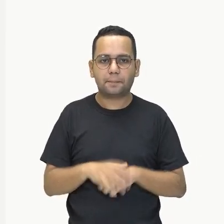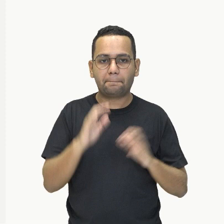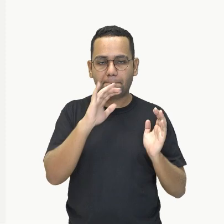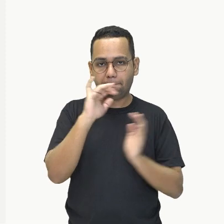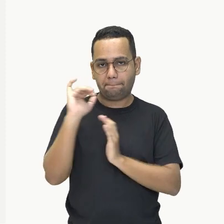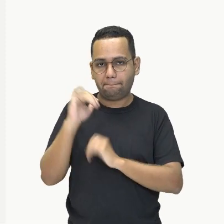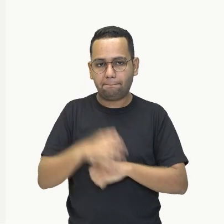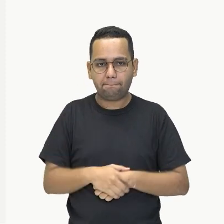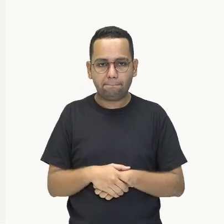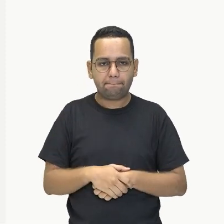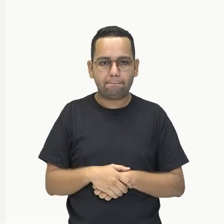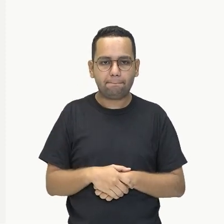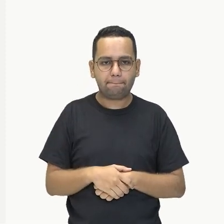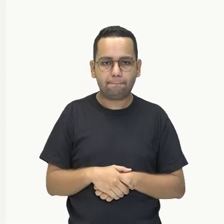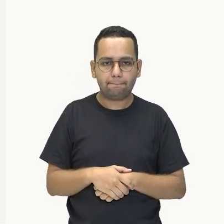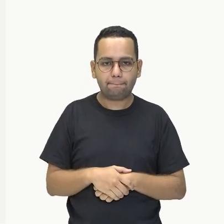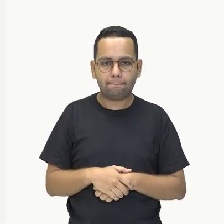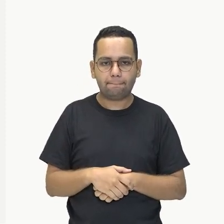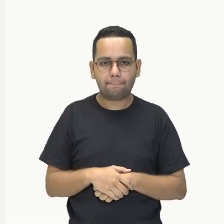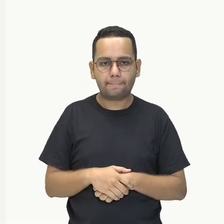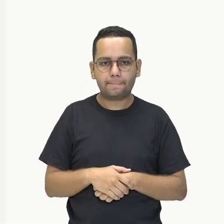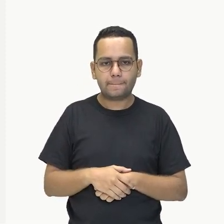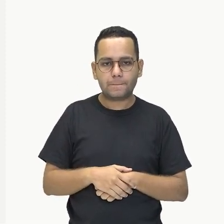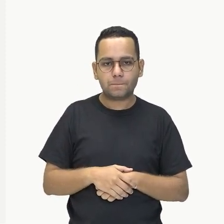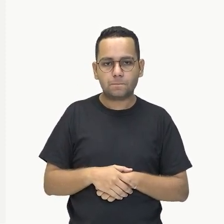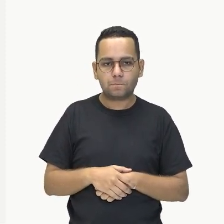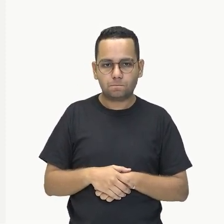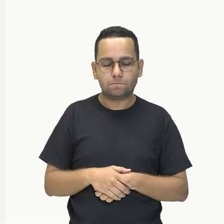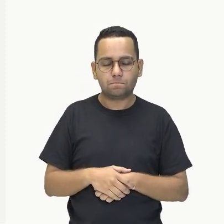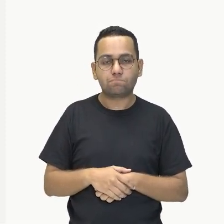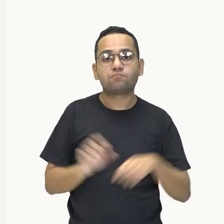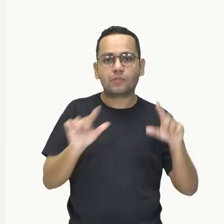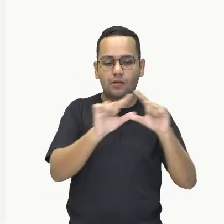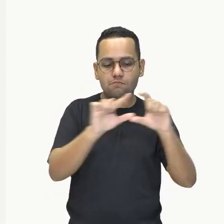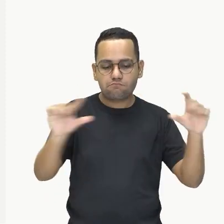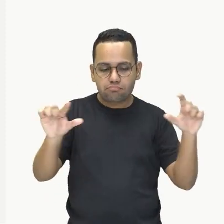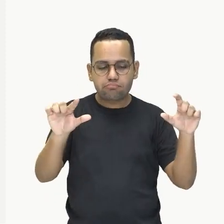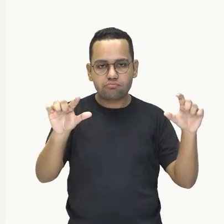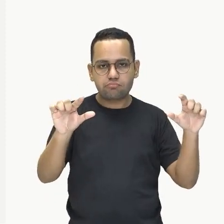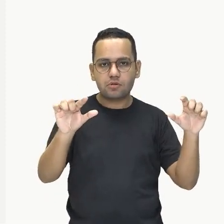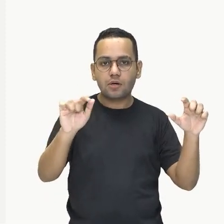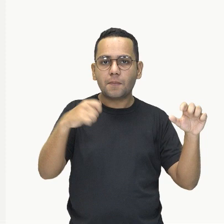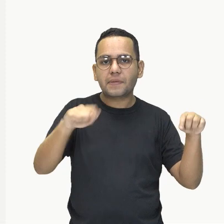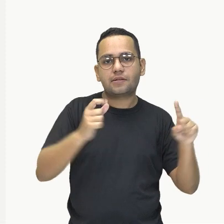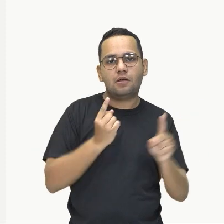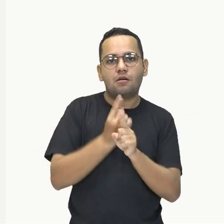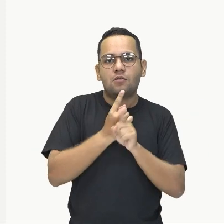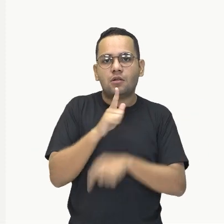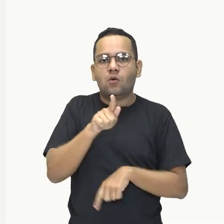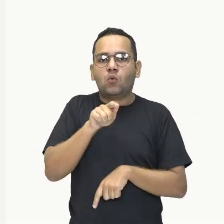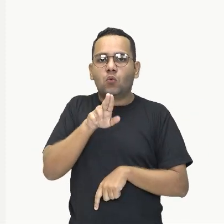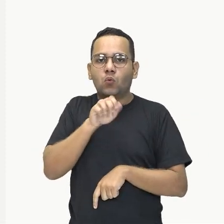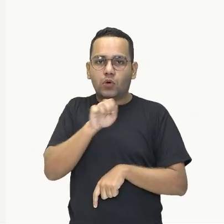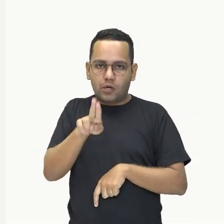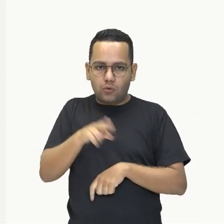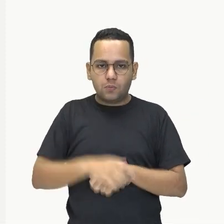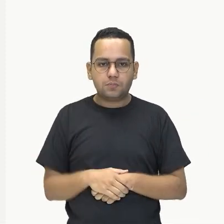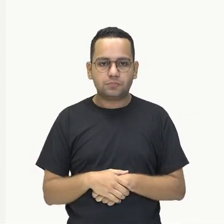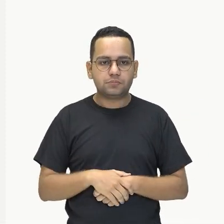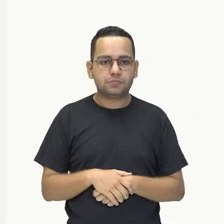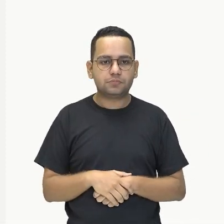Indique o grau dos polinômios abaixo. Tá? Então aqui nós temos